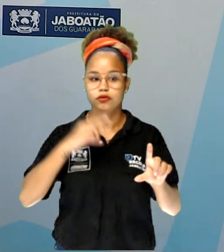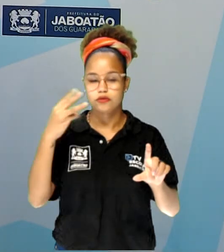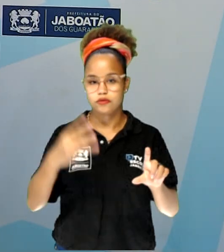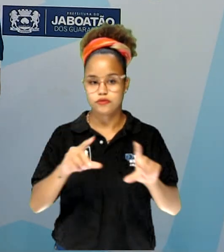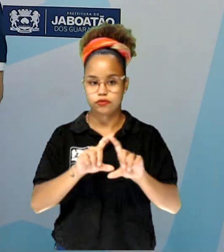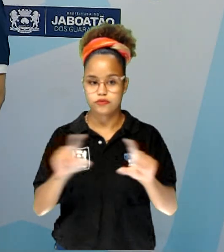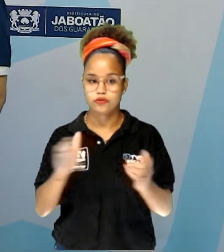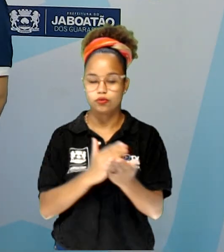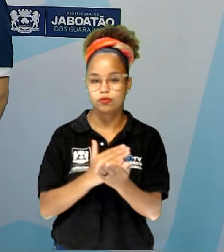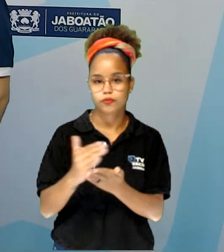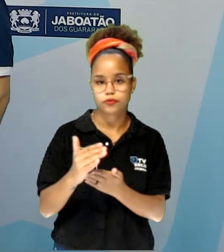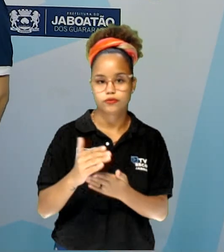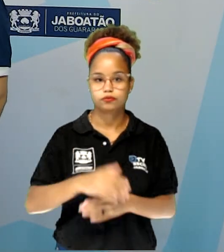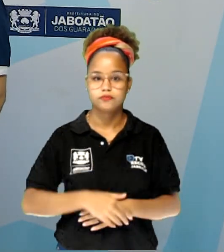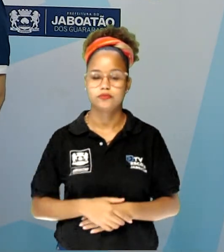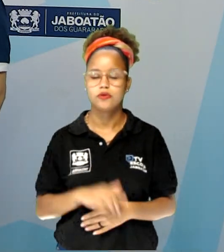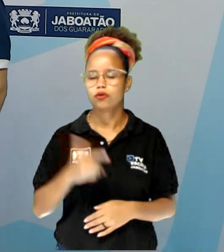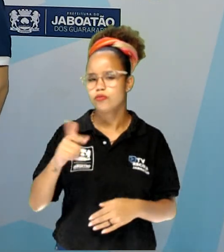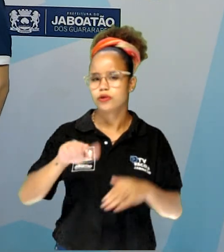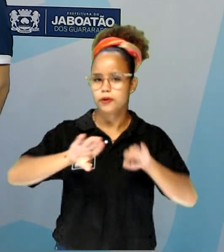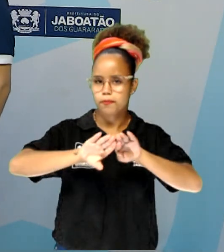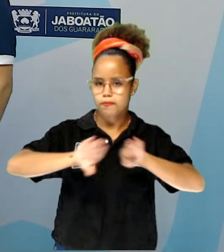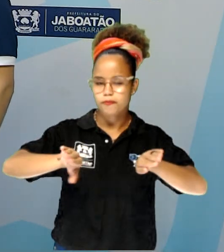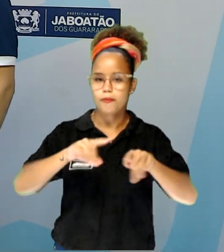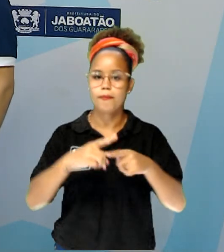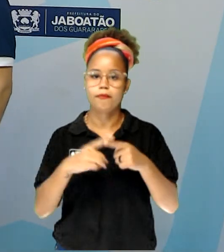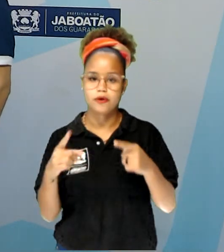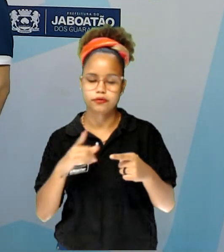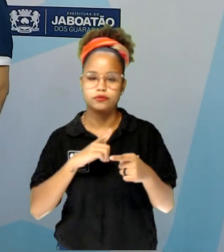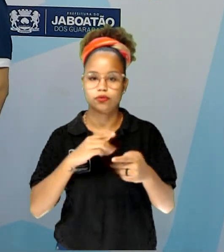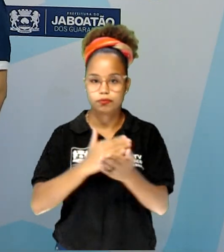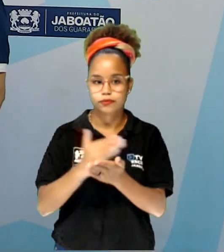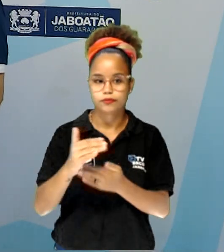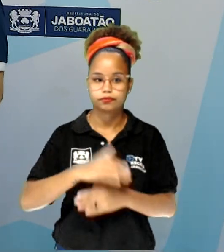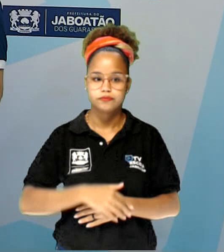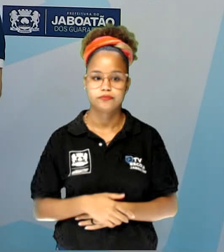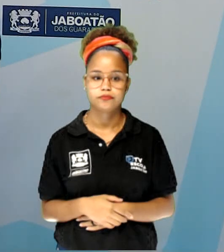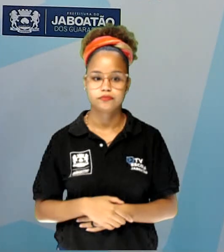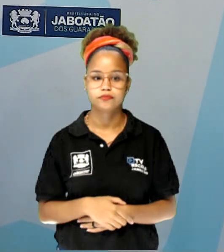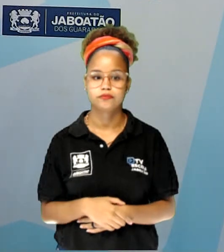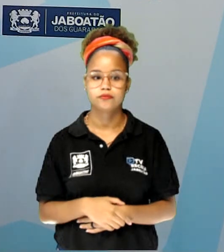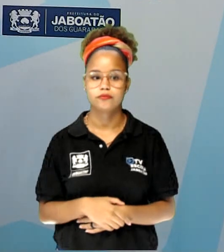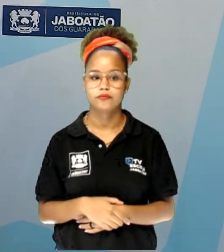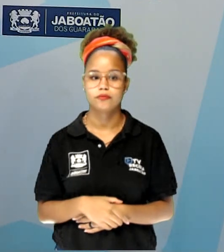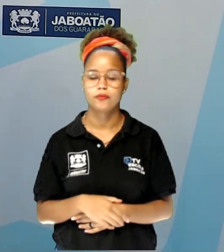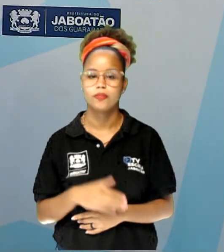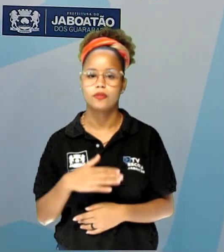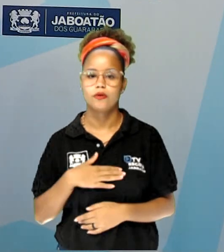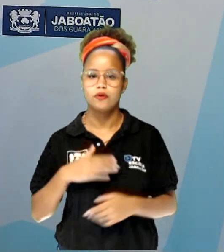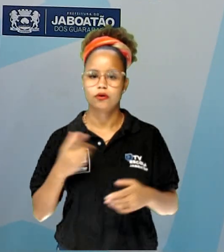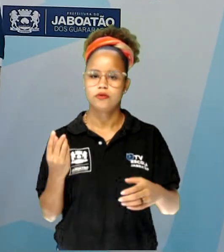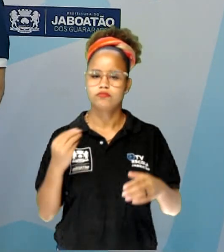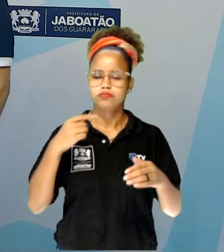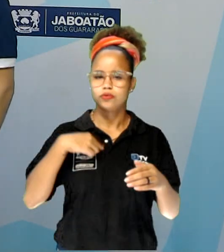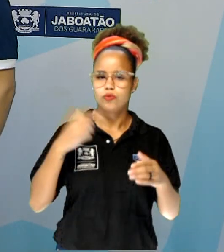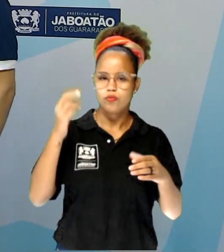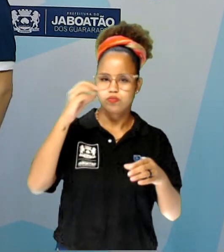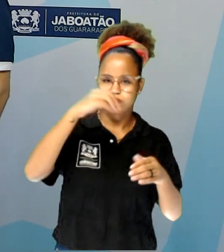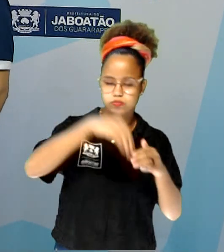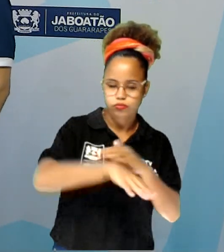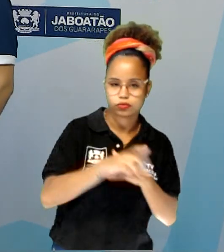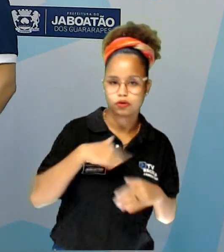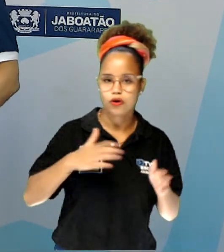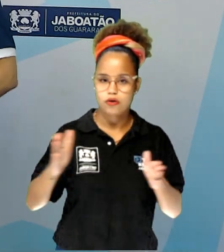inicia aqui, apesar da ausência da separação, mas começamos aqui. Saltos da engazeira para dentro do rio, jogos de